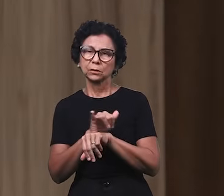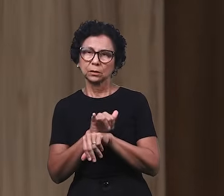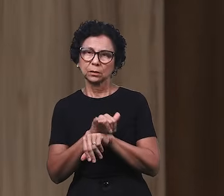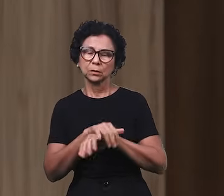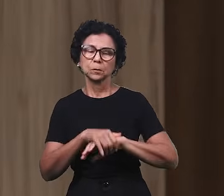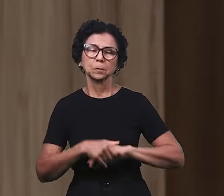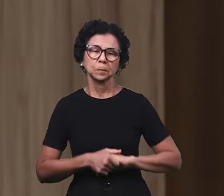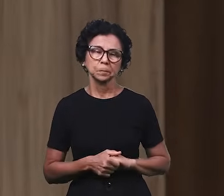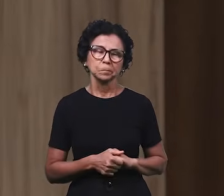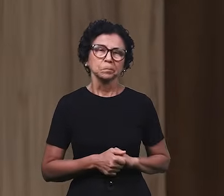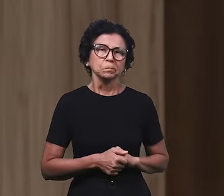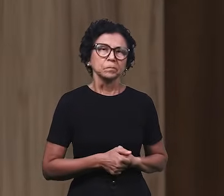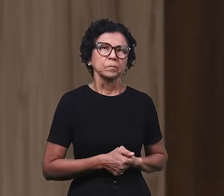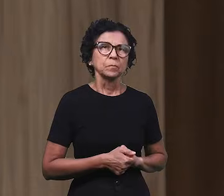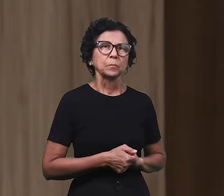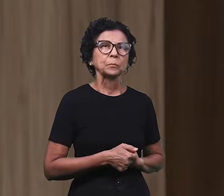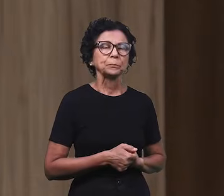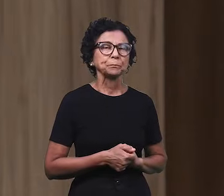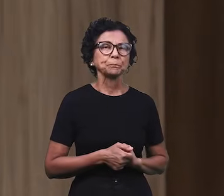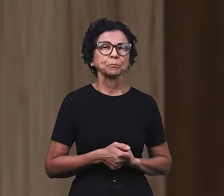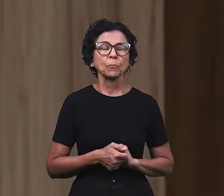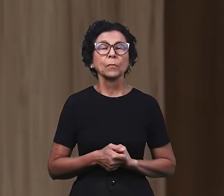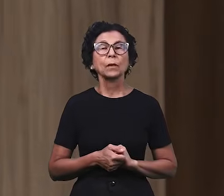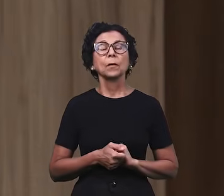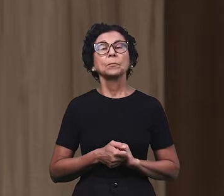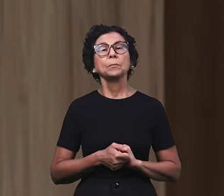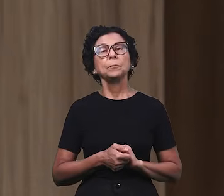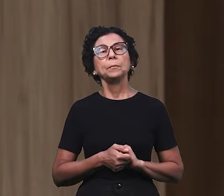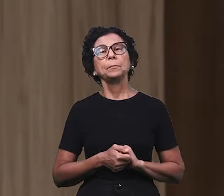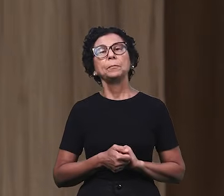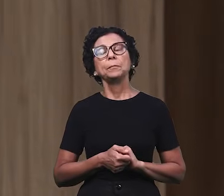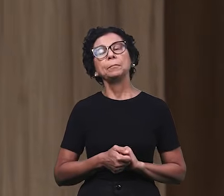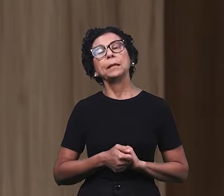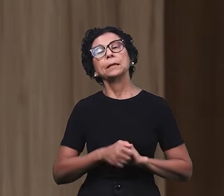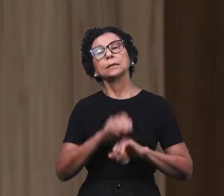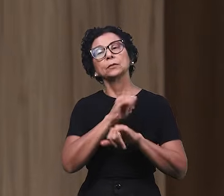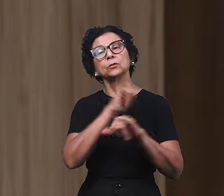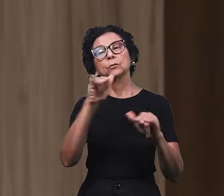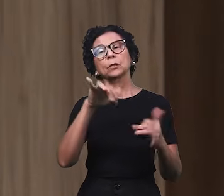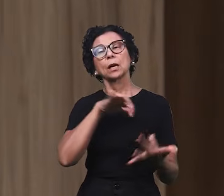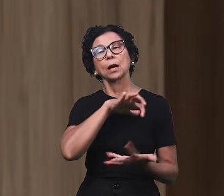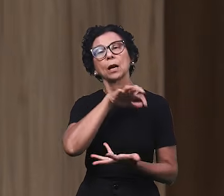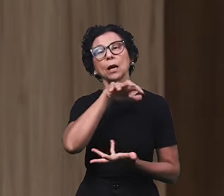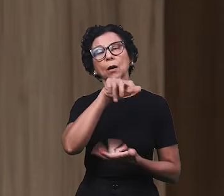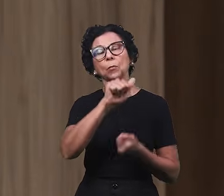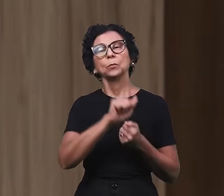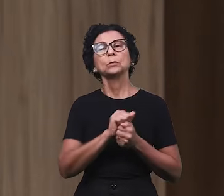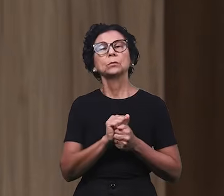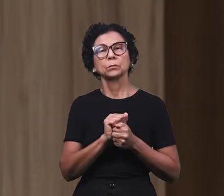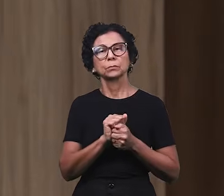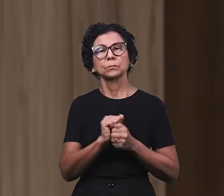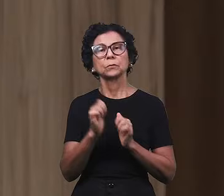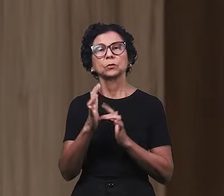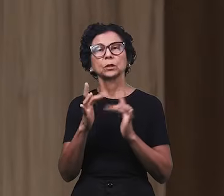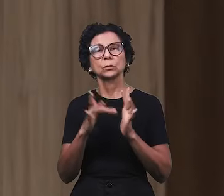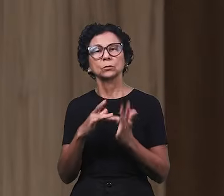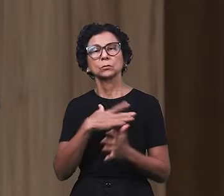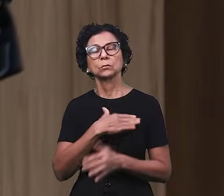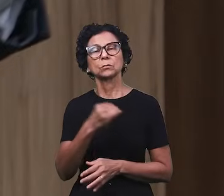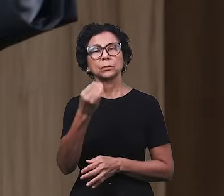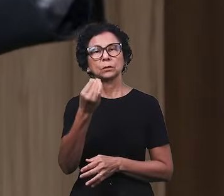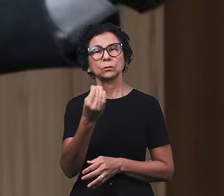revelar ao mundo a glória do seu filho que vinha ao mundo, que nascia. Então,